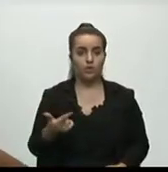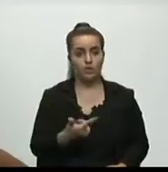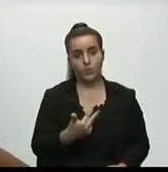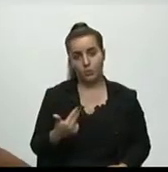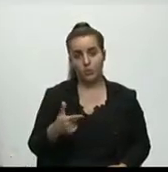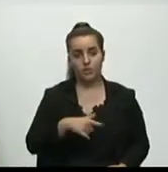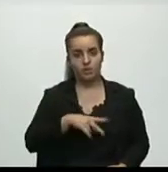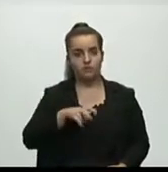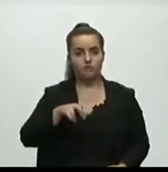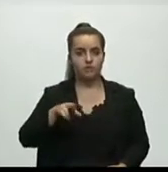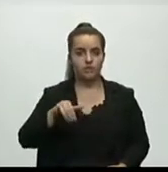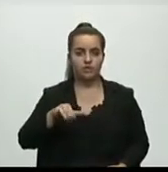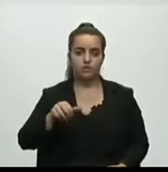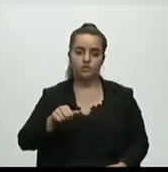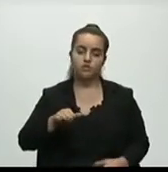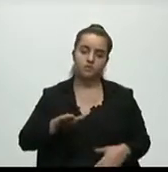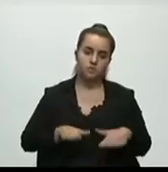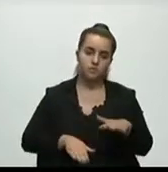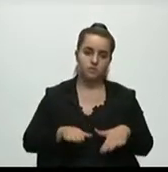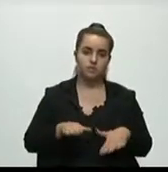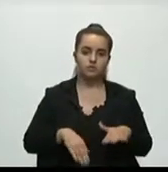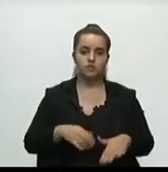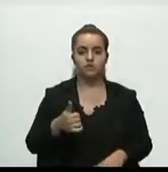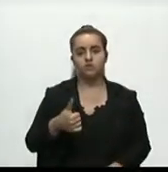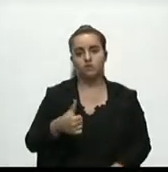tenho a variância, aproximadamente